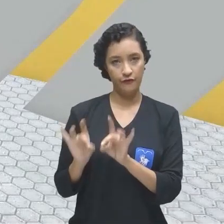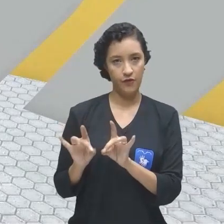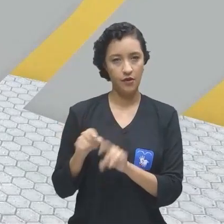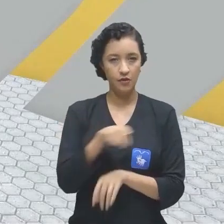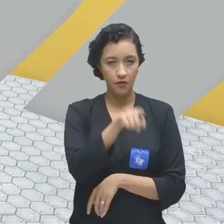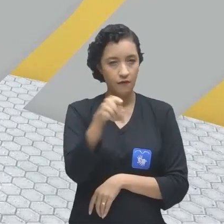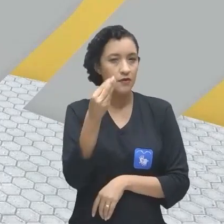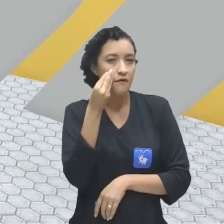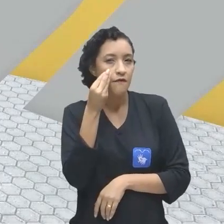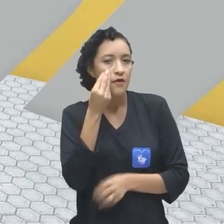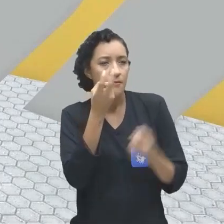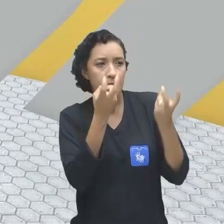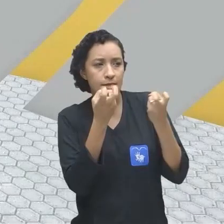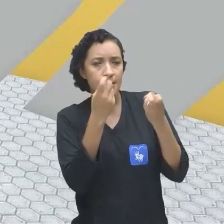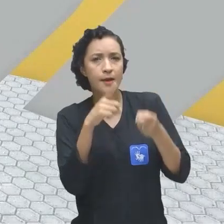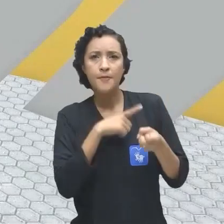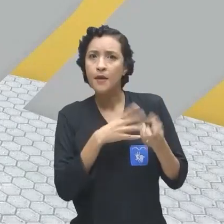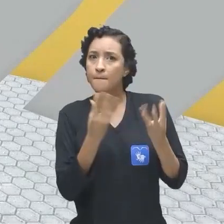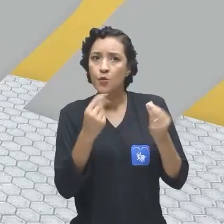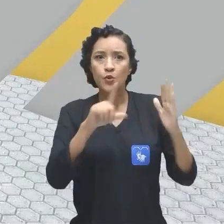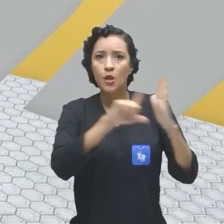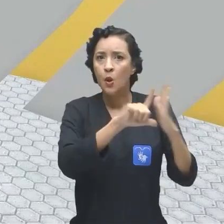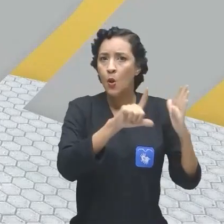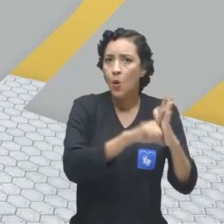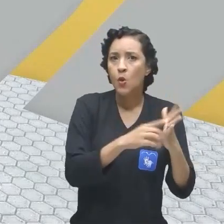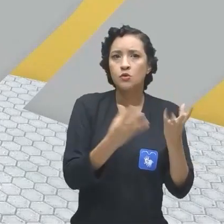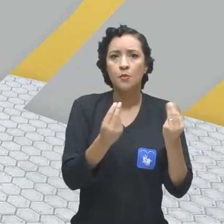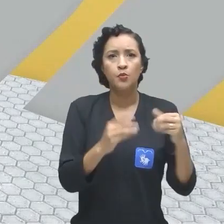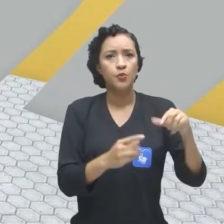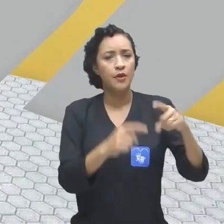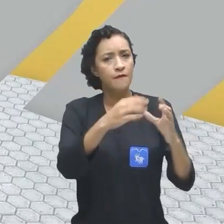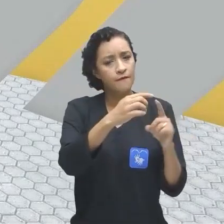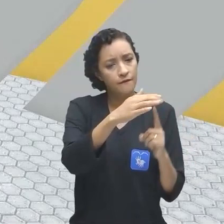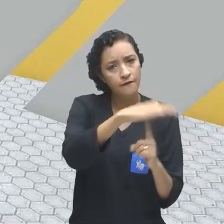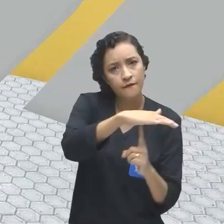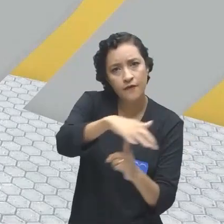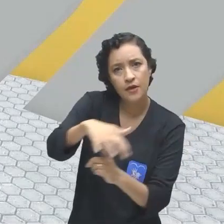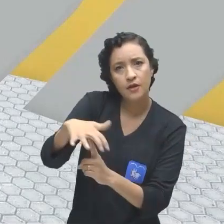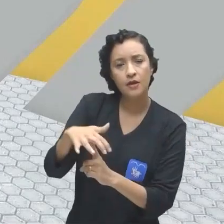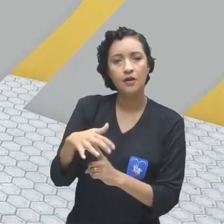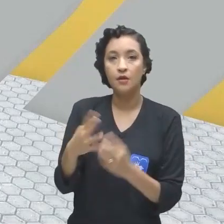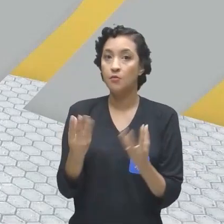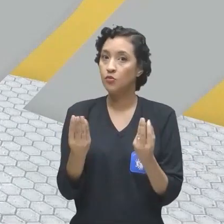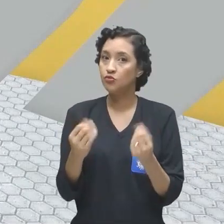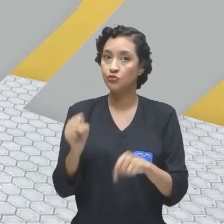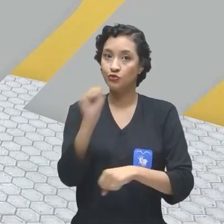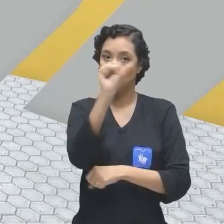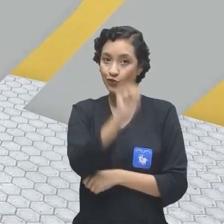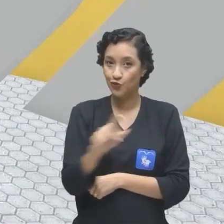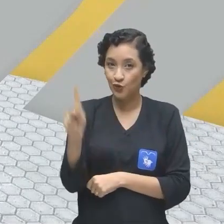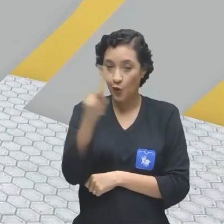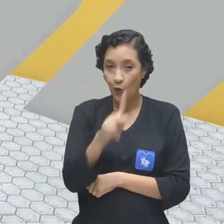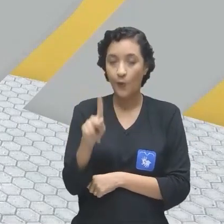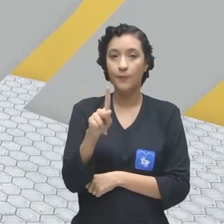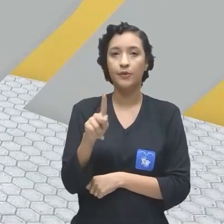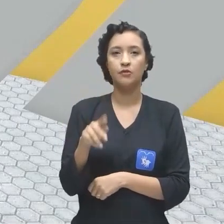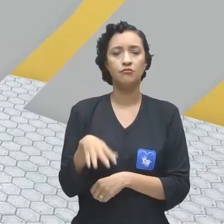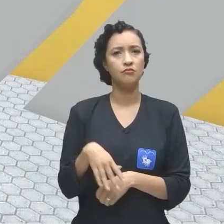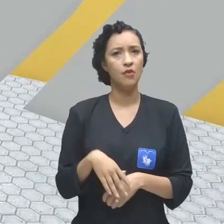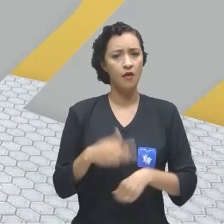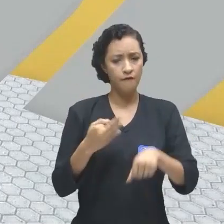tem muitos mercados, muitas feiras, shopping centers, não é? grandes universidades,